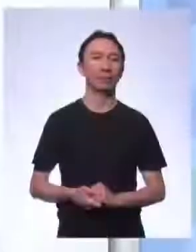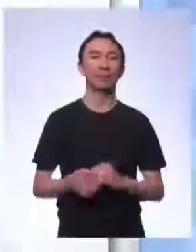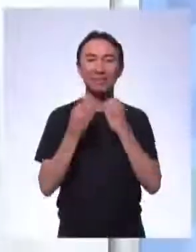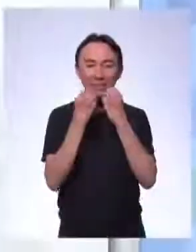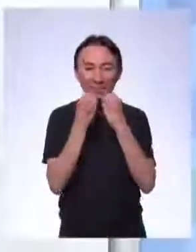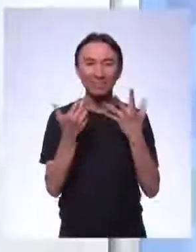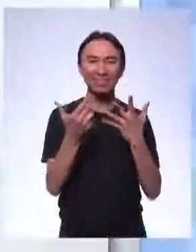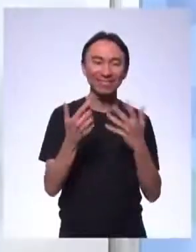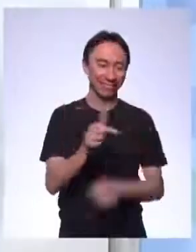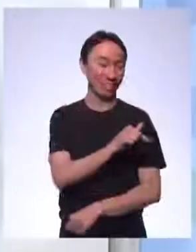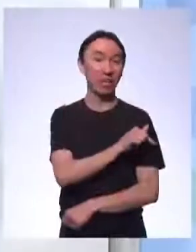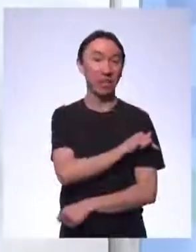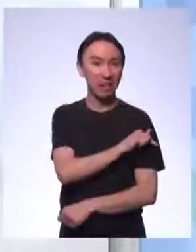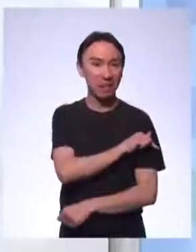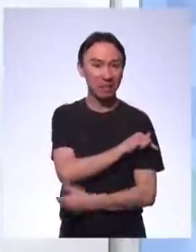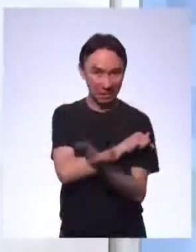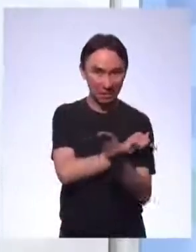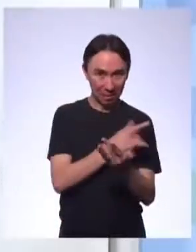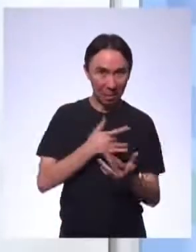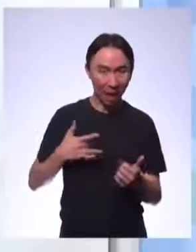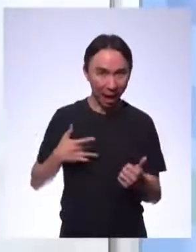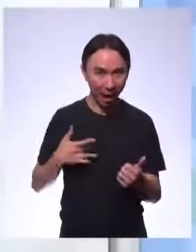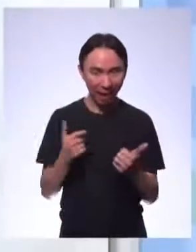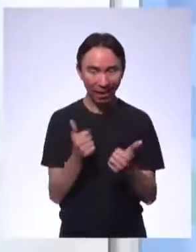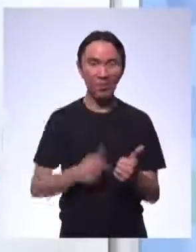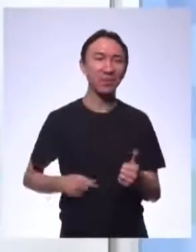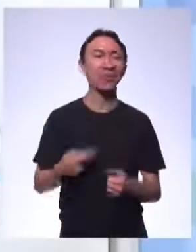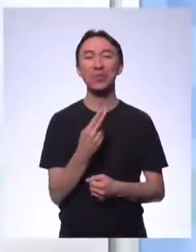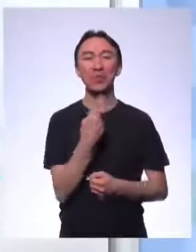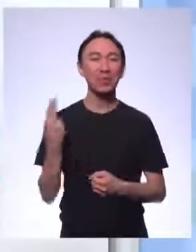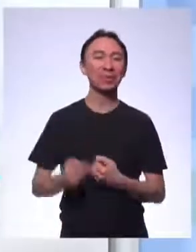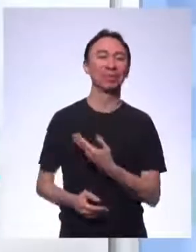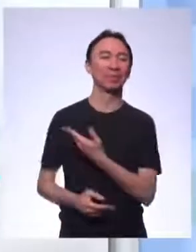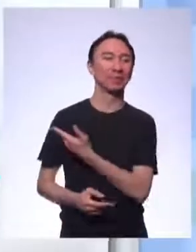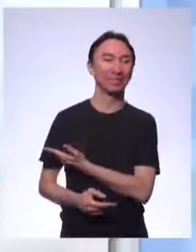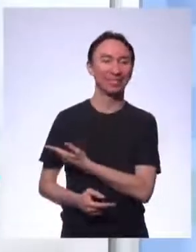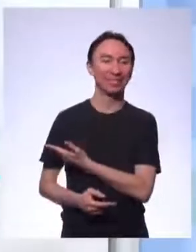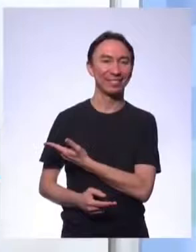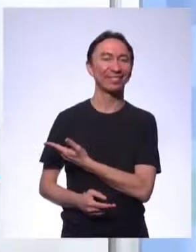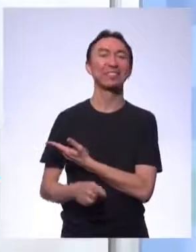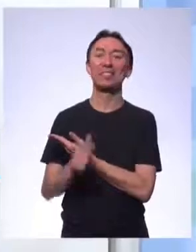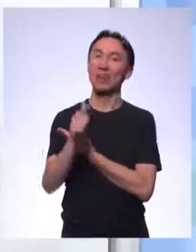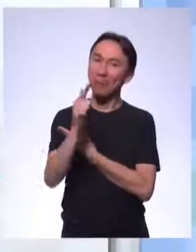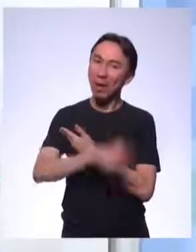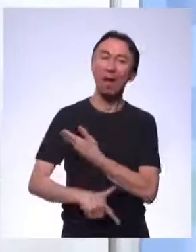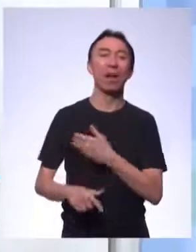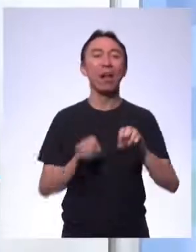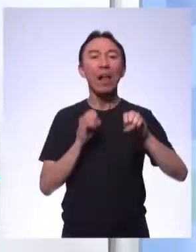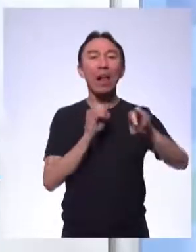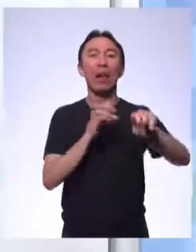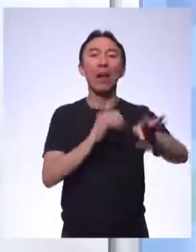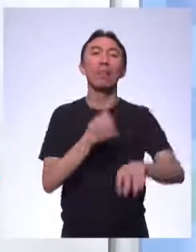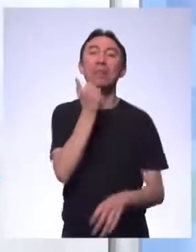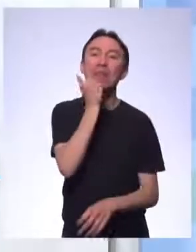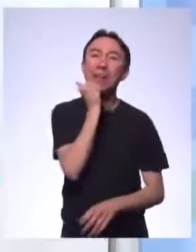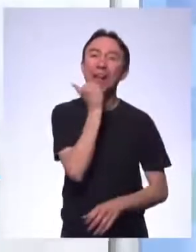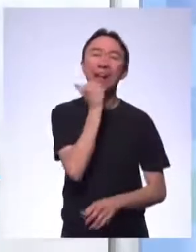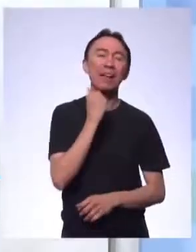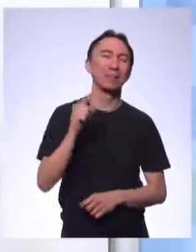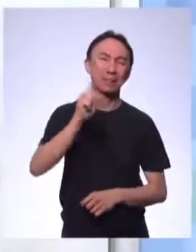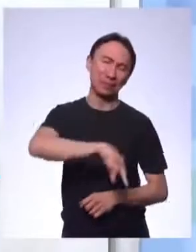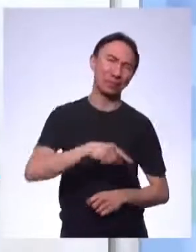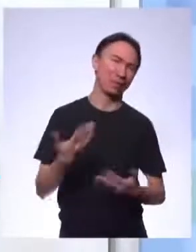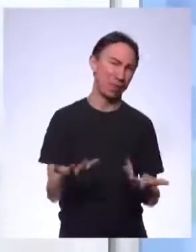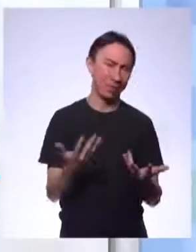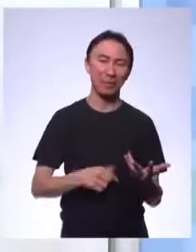Olá, sétimo ano, tudo bem? Eu sou o professor Joel e estamos aqui para mais uma aula de ciências. Eu quero dar as boas-vindas